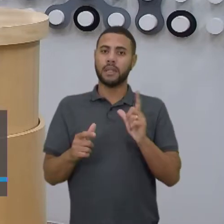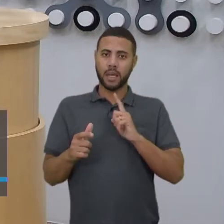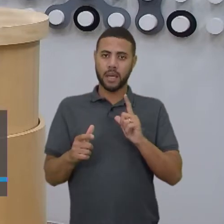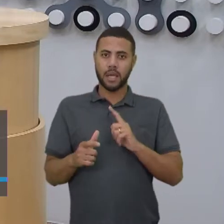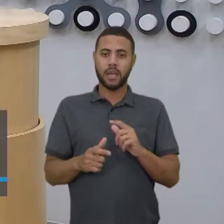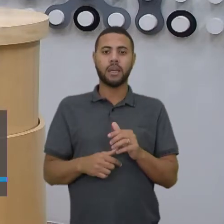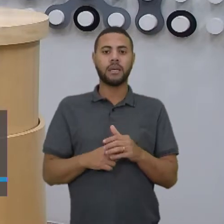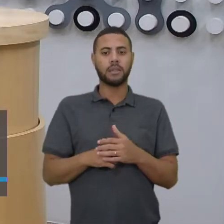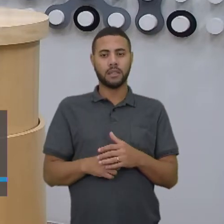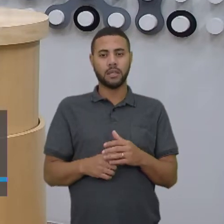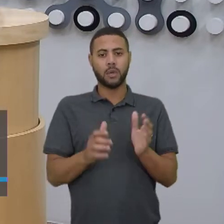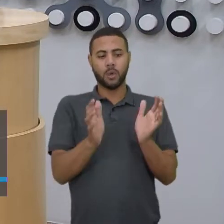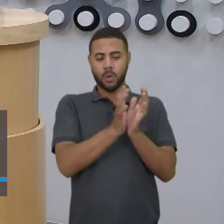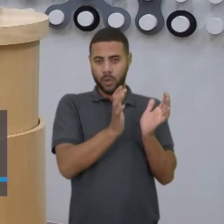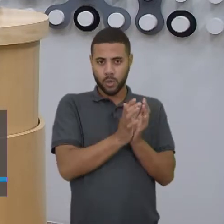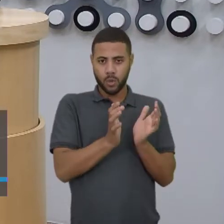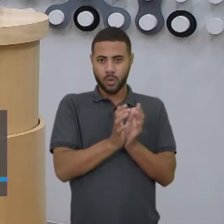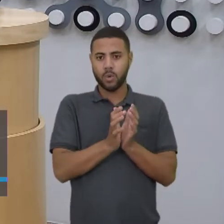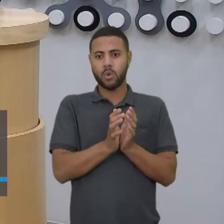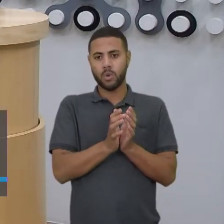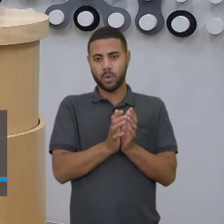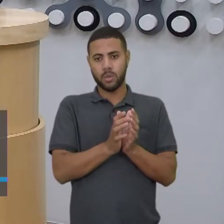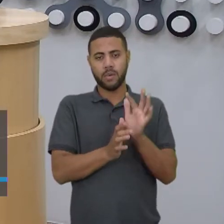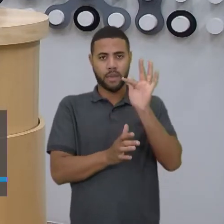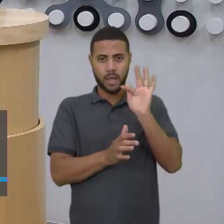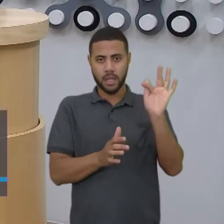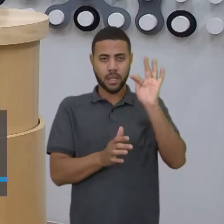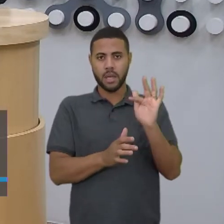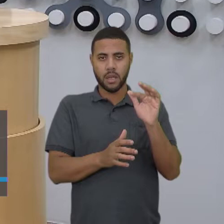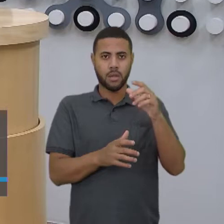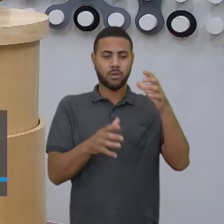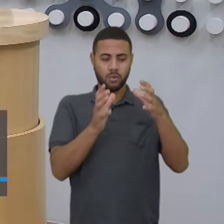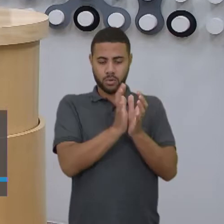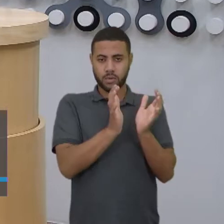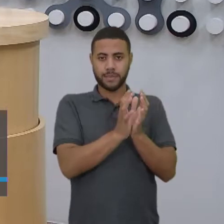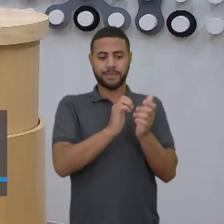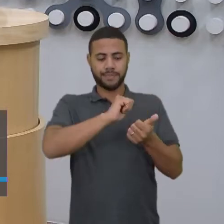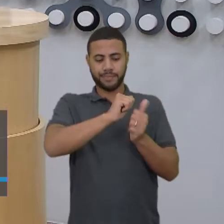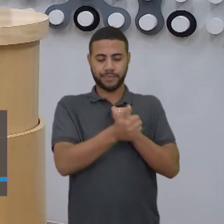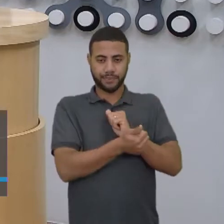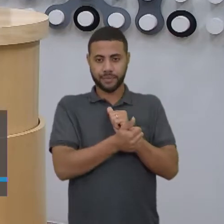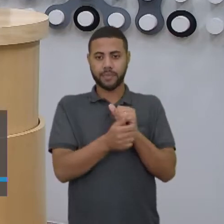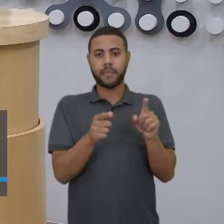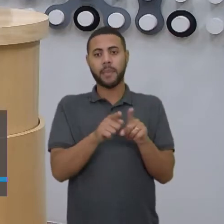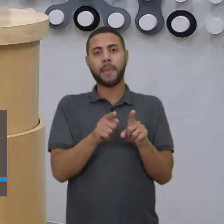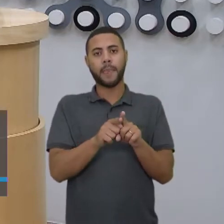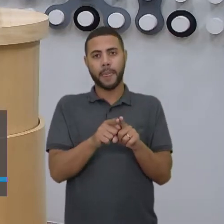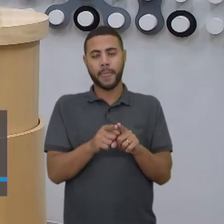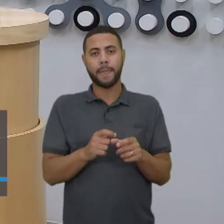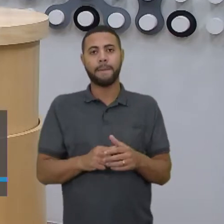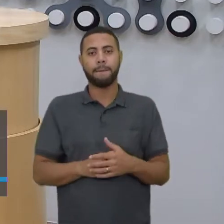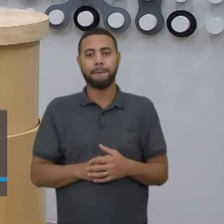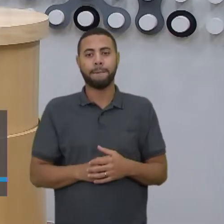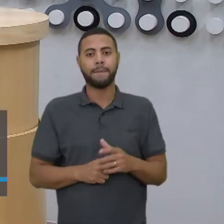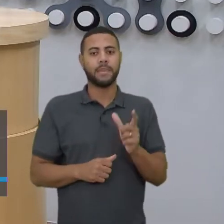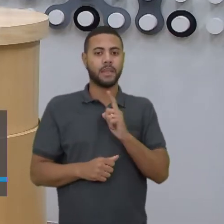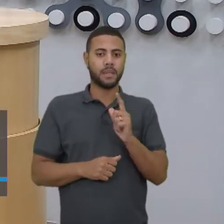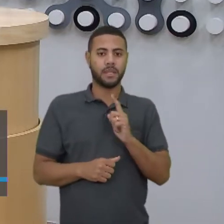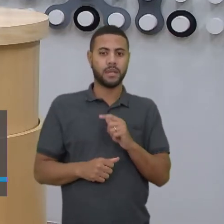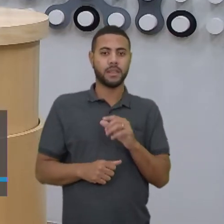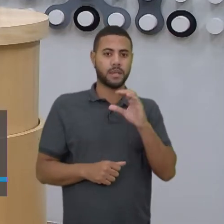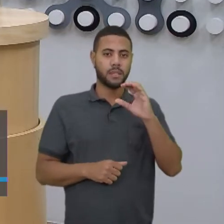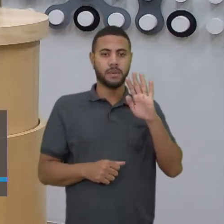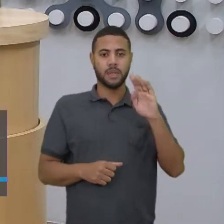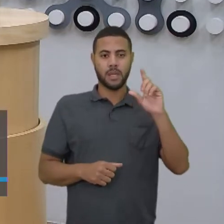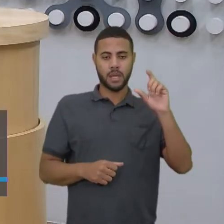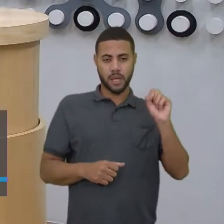confederações, que tem a confederação do esporte, que não é o paralímpico, e nós temos as confederações dos esportes